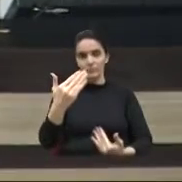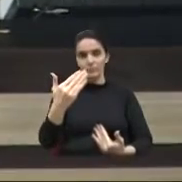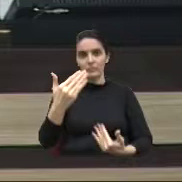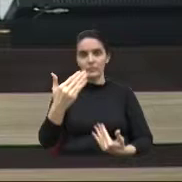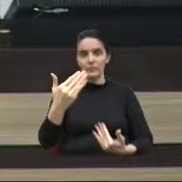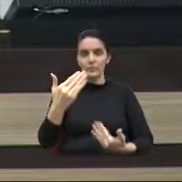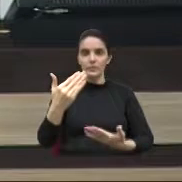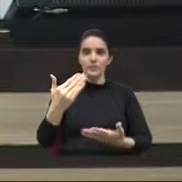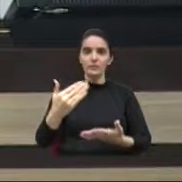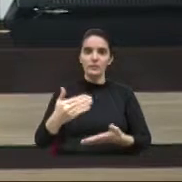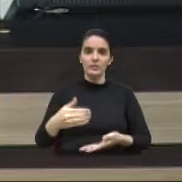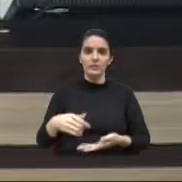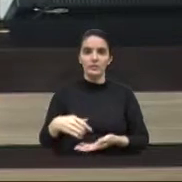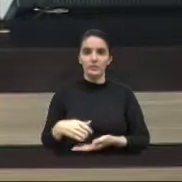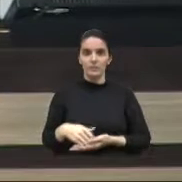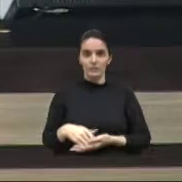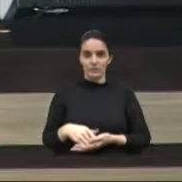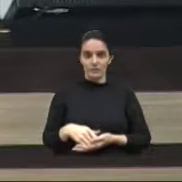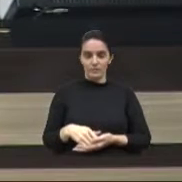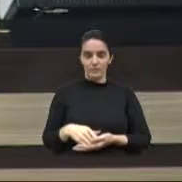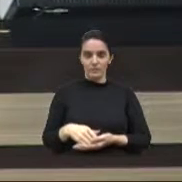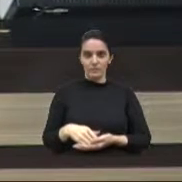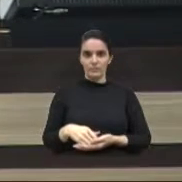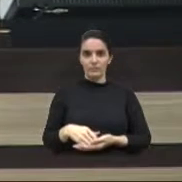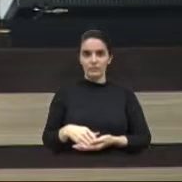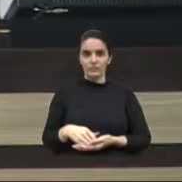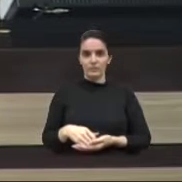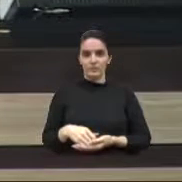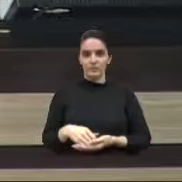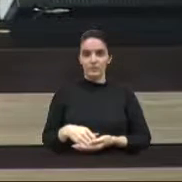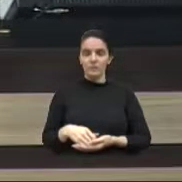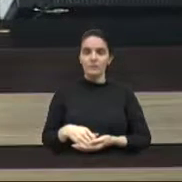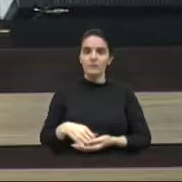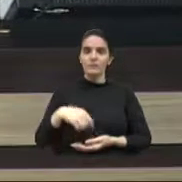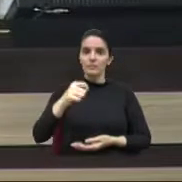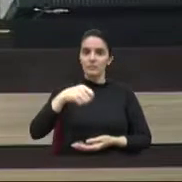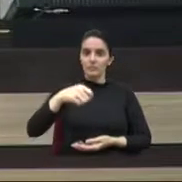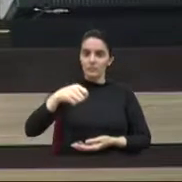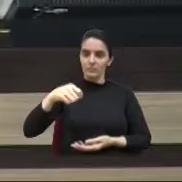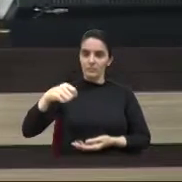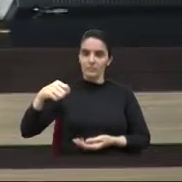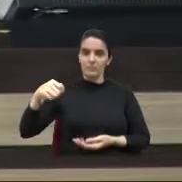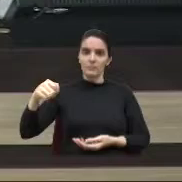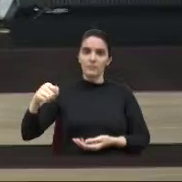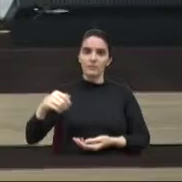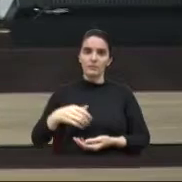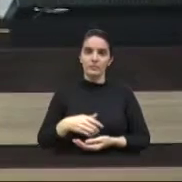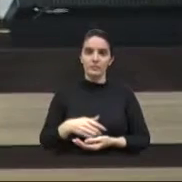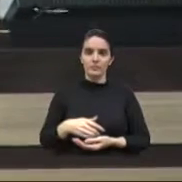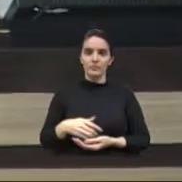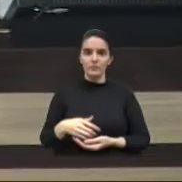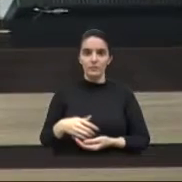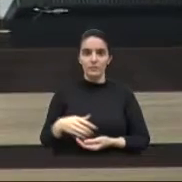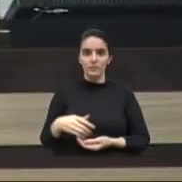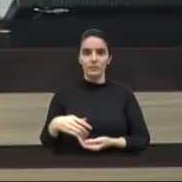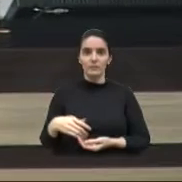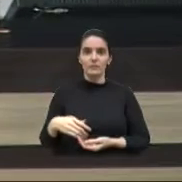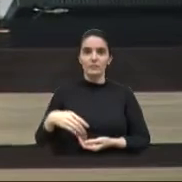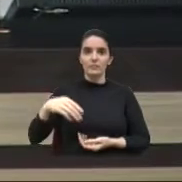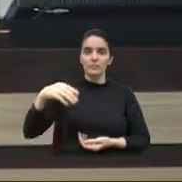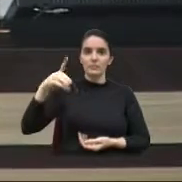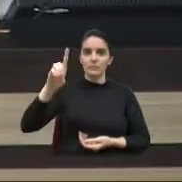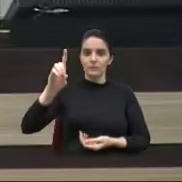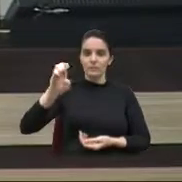meus protestos em alta estima e distinta consideração. Atenciosamente, Denise